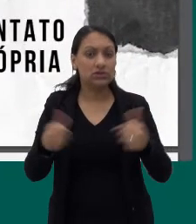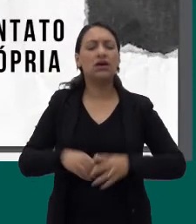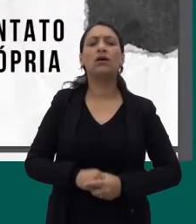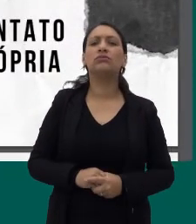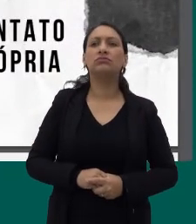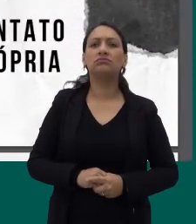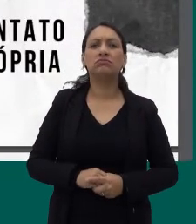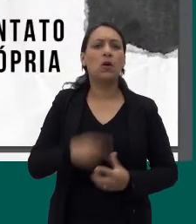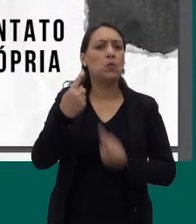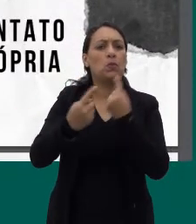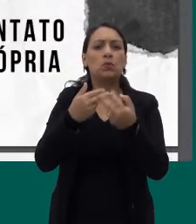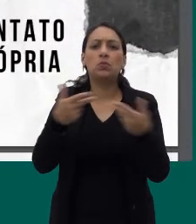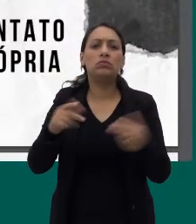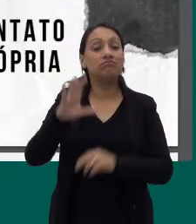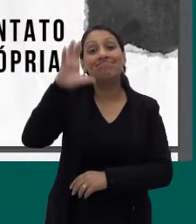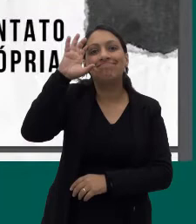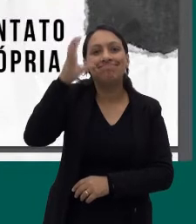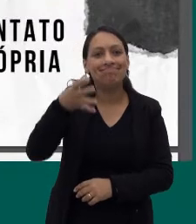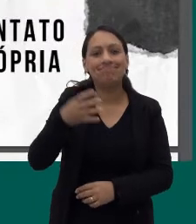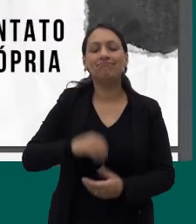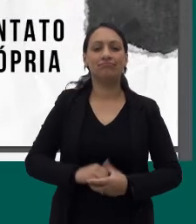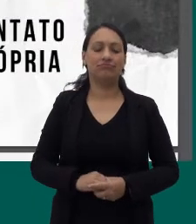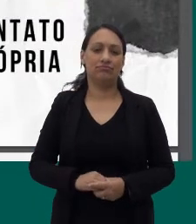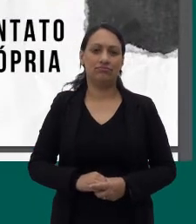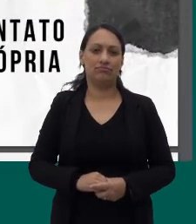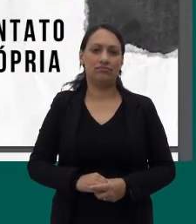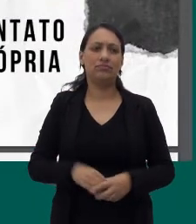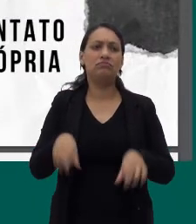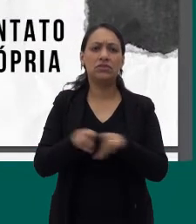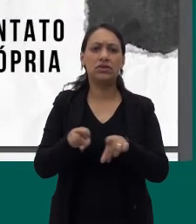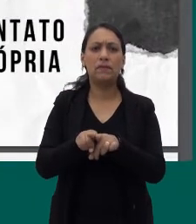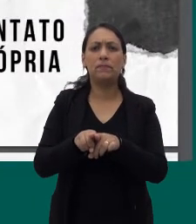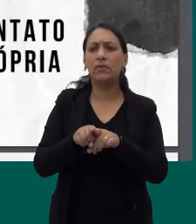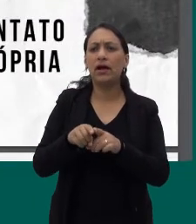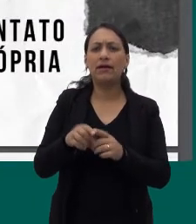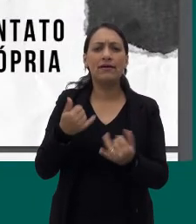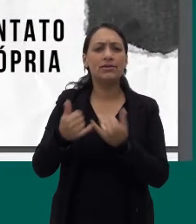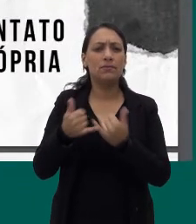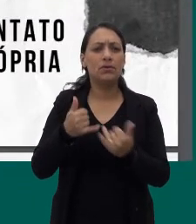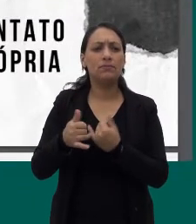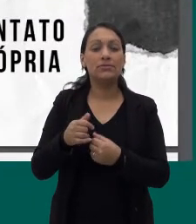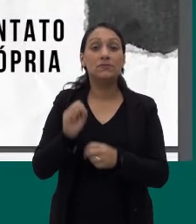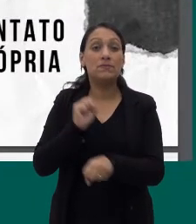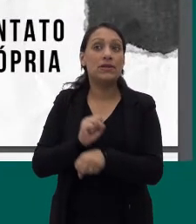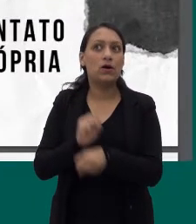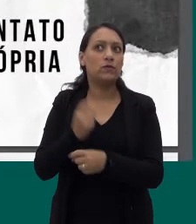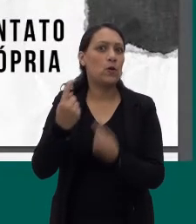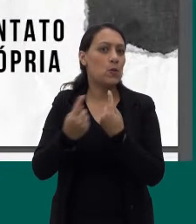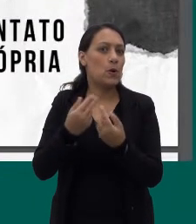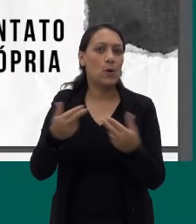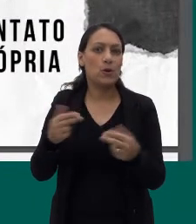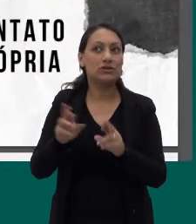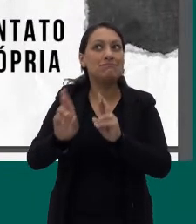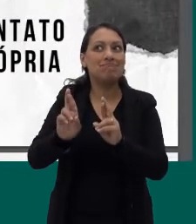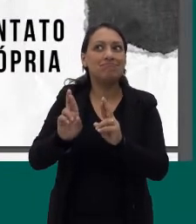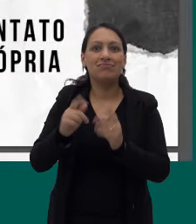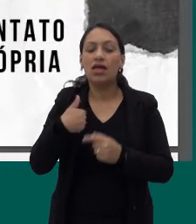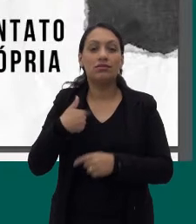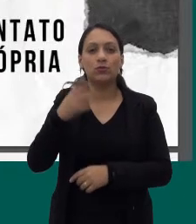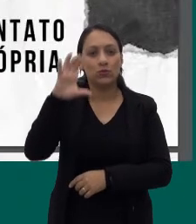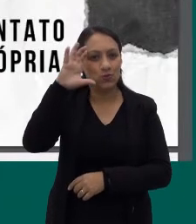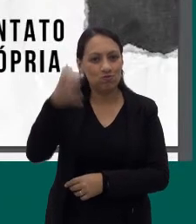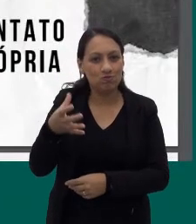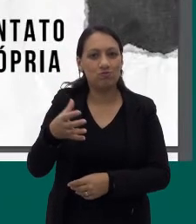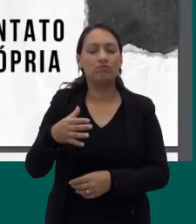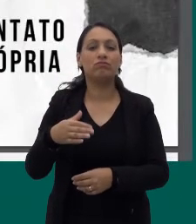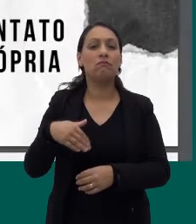alguma coisa que não se realizou, né? Uma expectativa que não foi concreta. Então, esses processos psíquicos, eles estão em